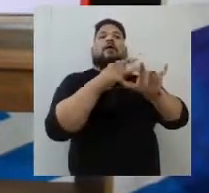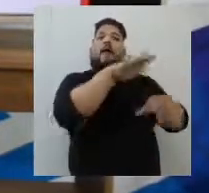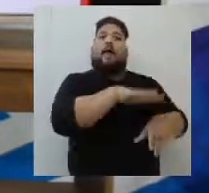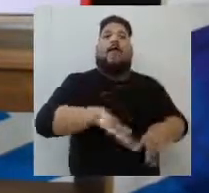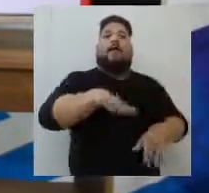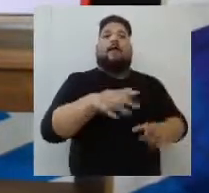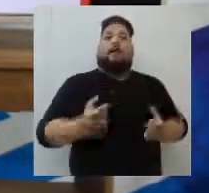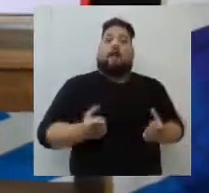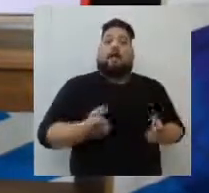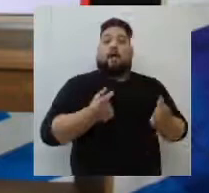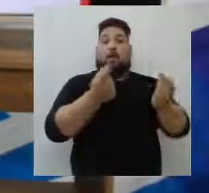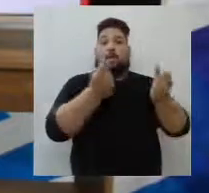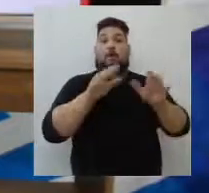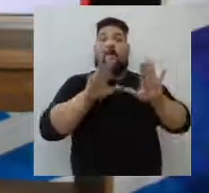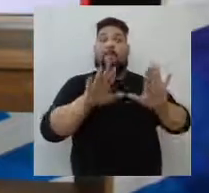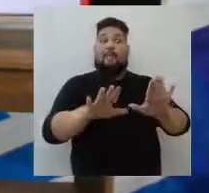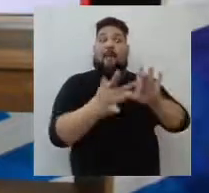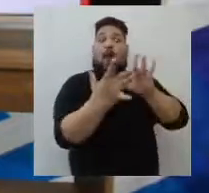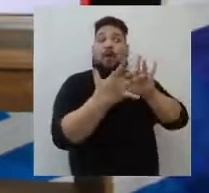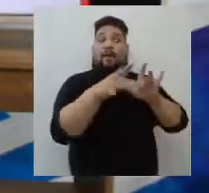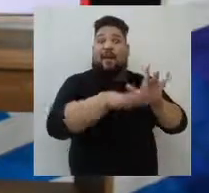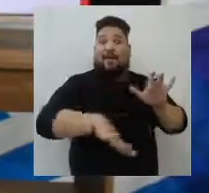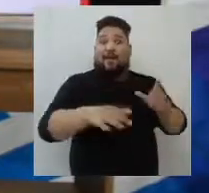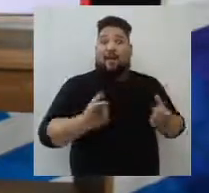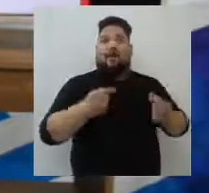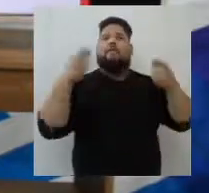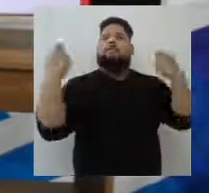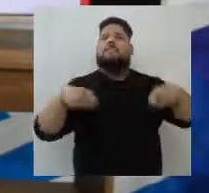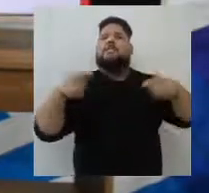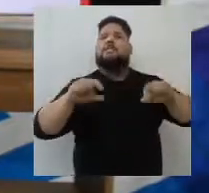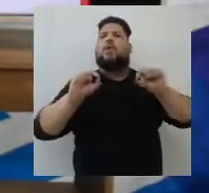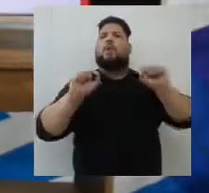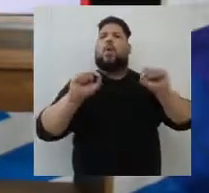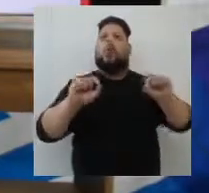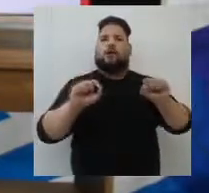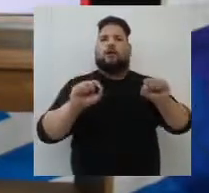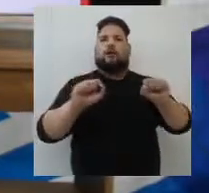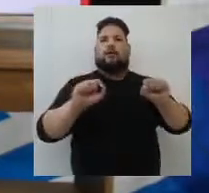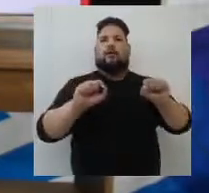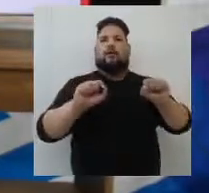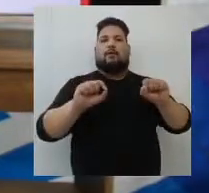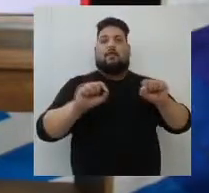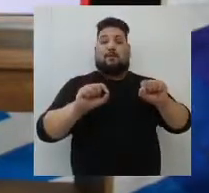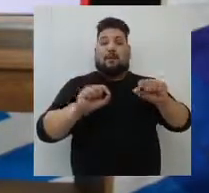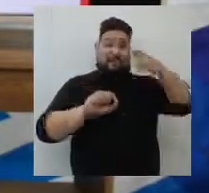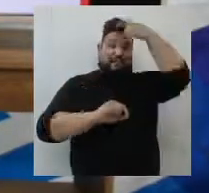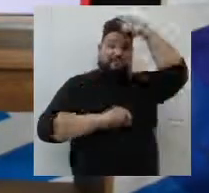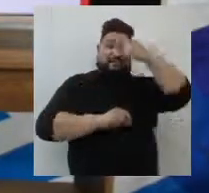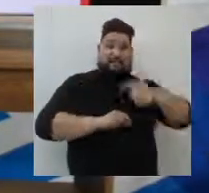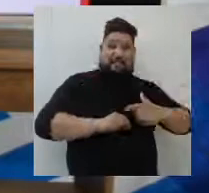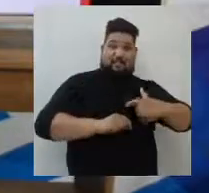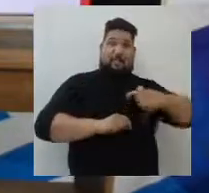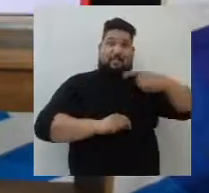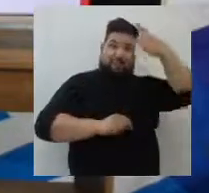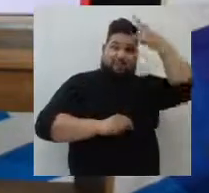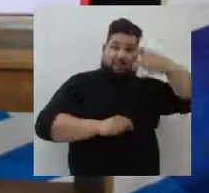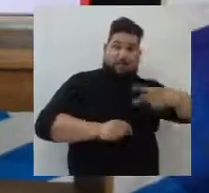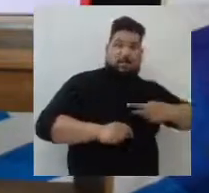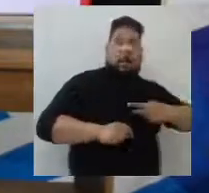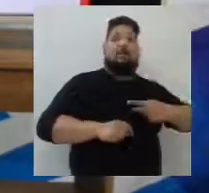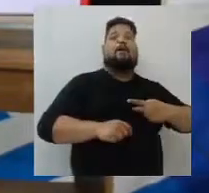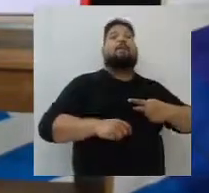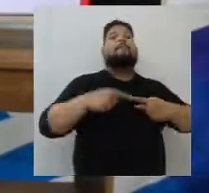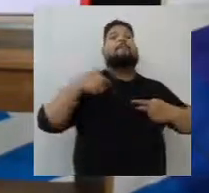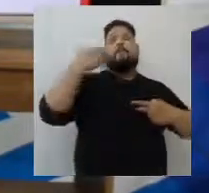econômica. Mas para manter a base econômica, eu tenho que ir de encontro, principalmente, à pressão dos